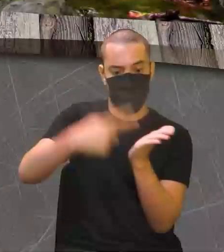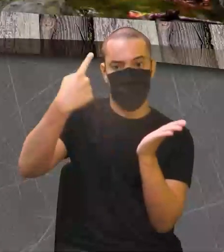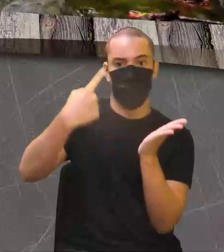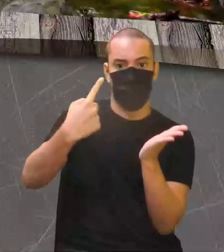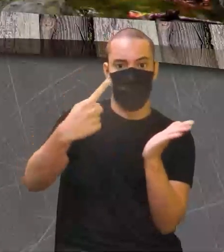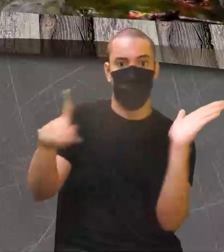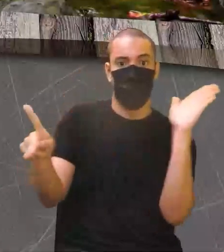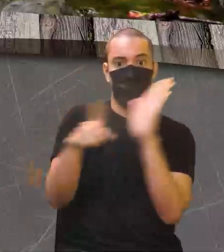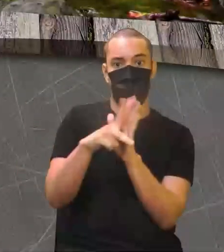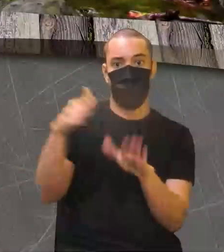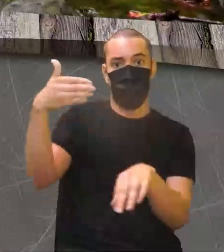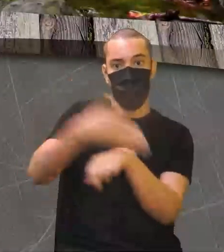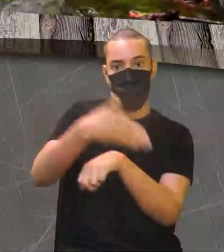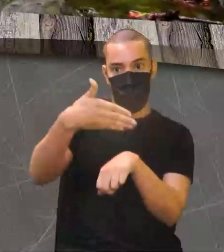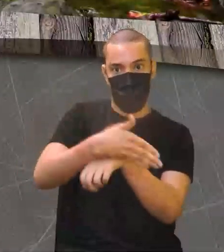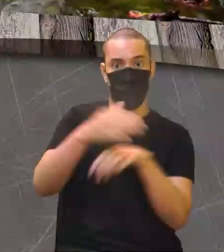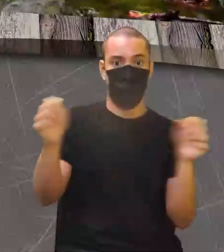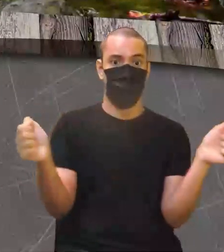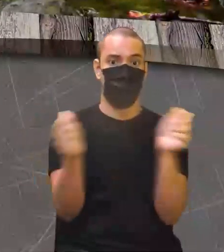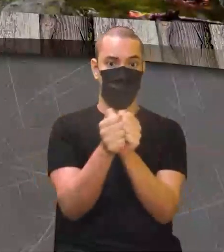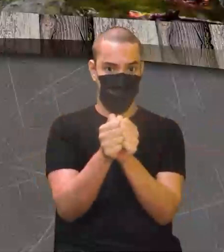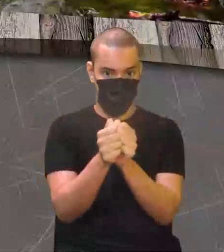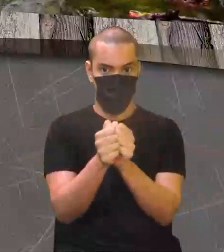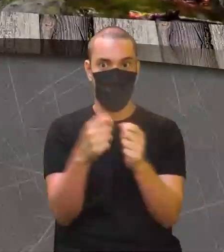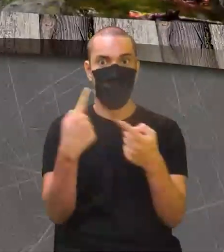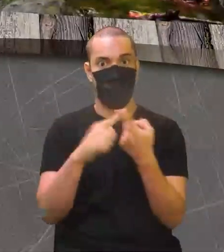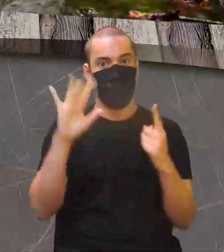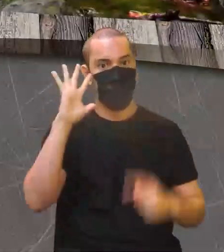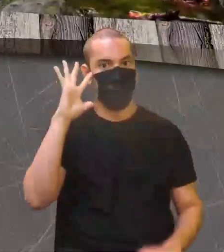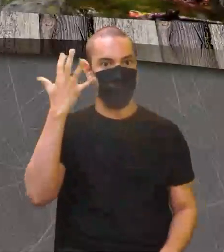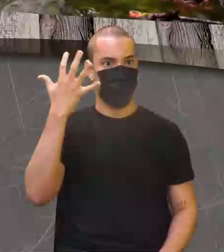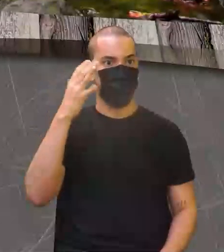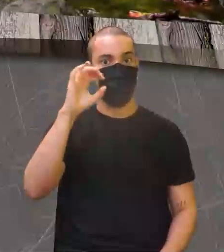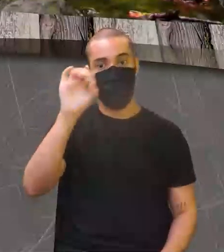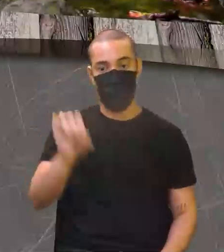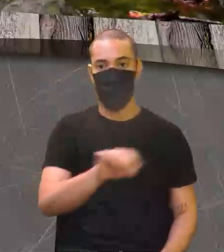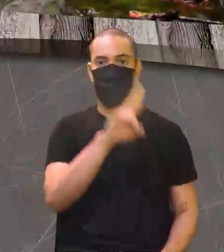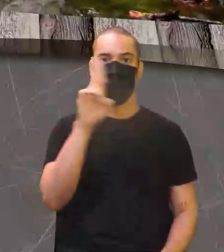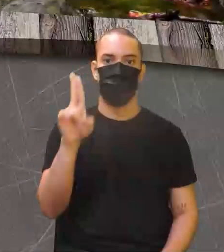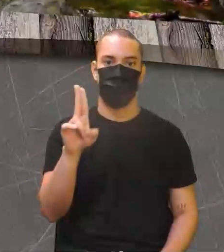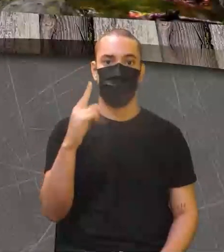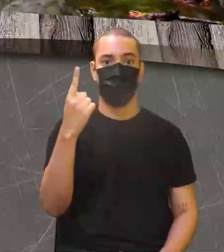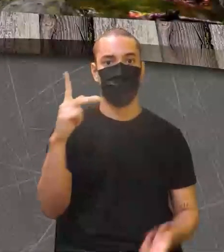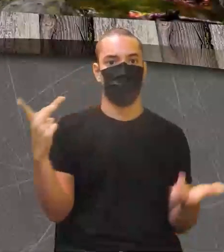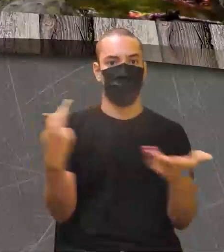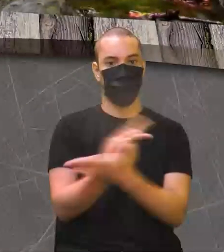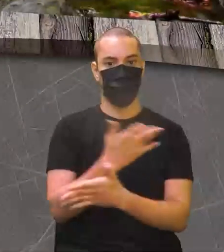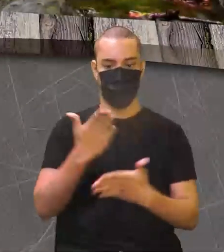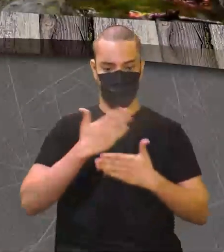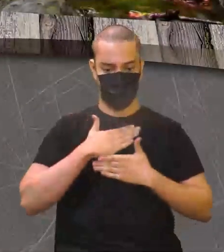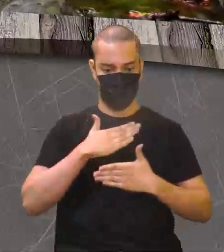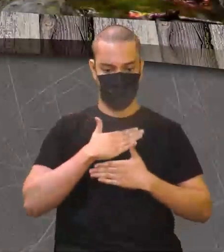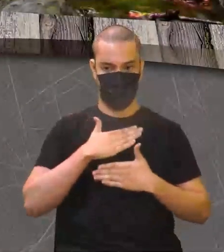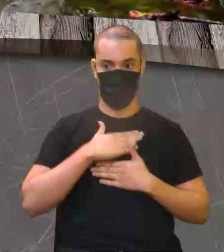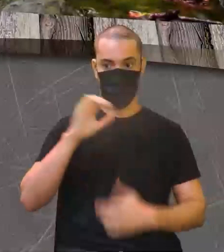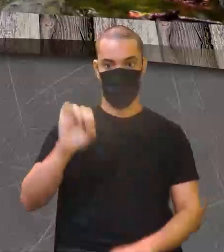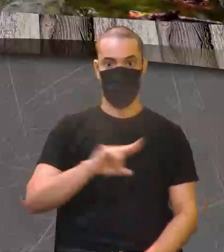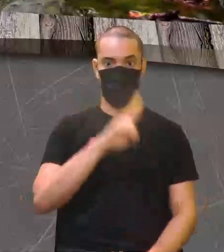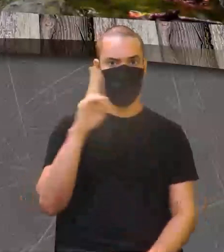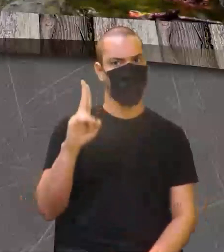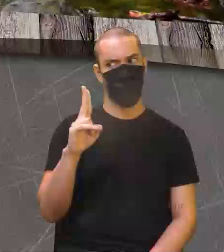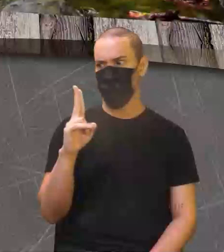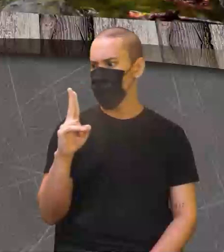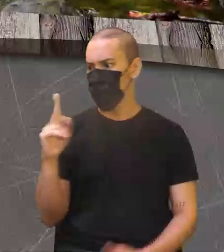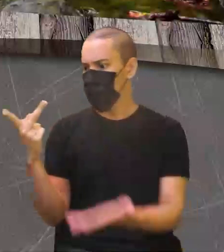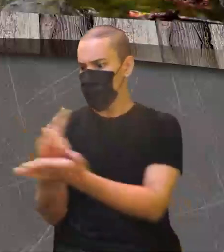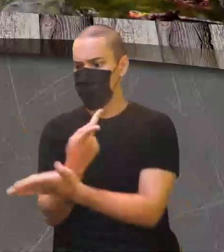preciso estar participando desse evento para que ele aconteça. Ou numa situação para mim, ou numa situação X ou